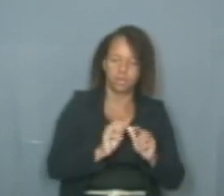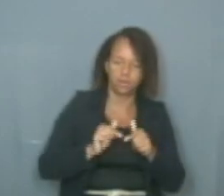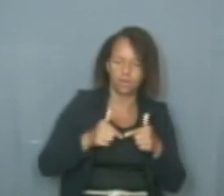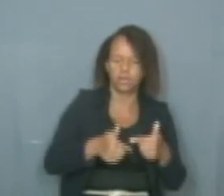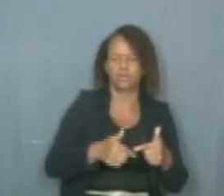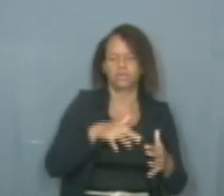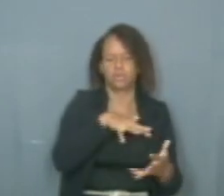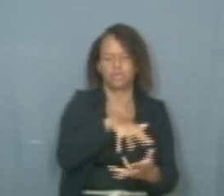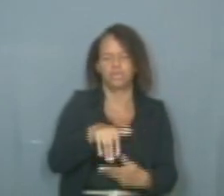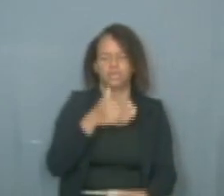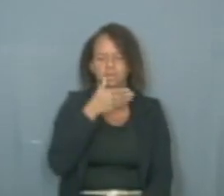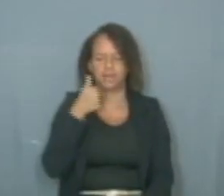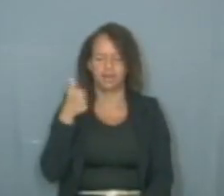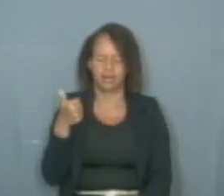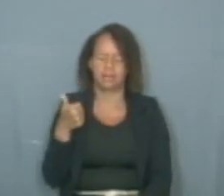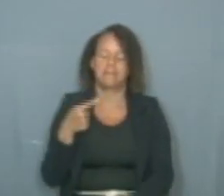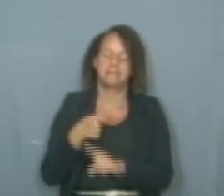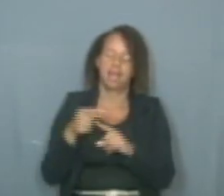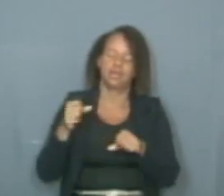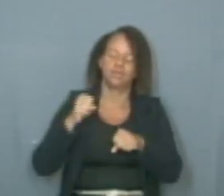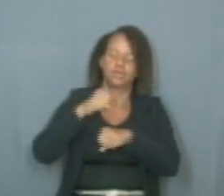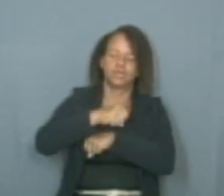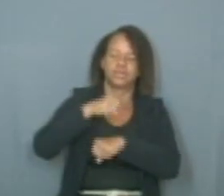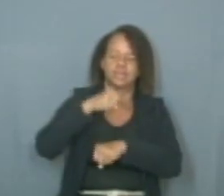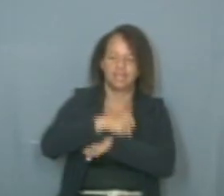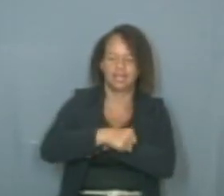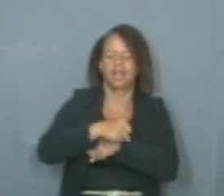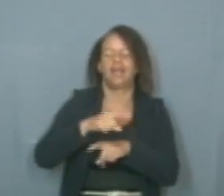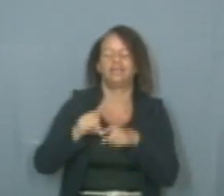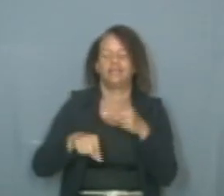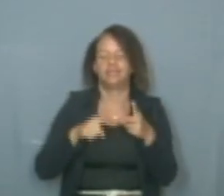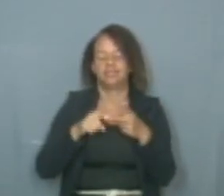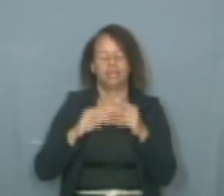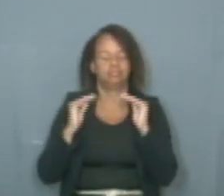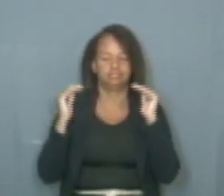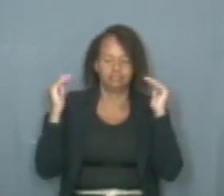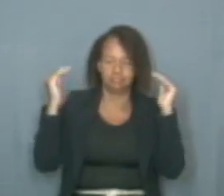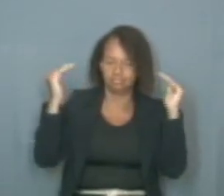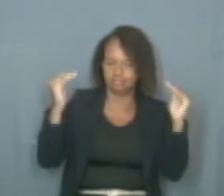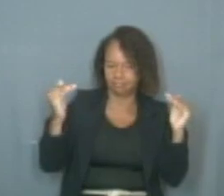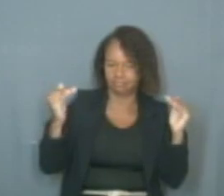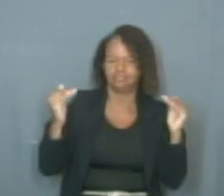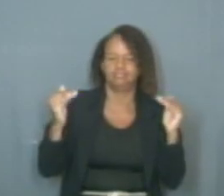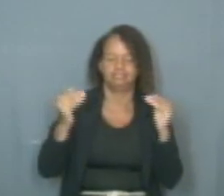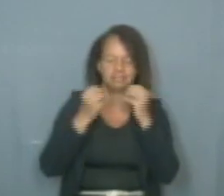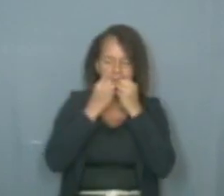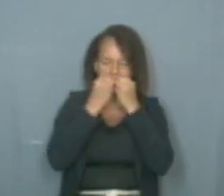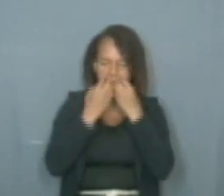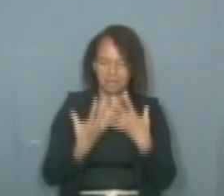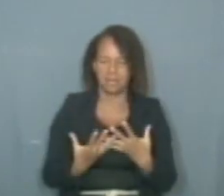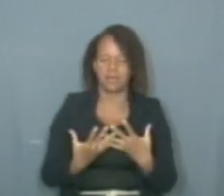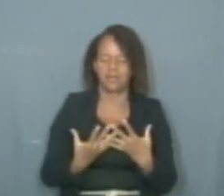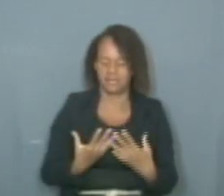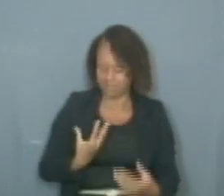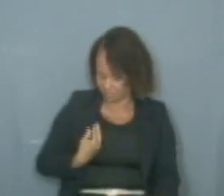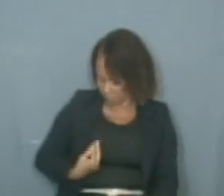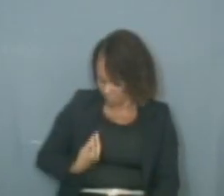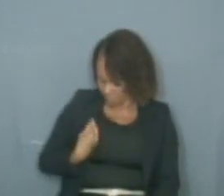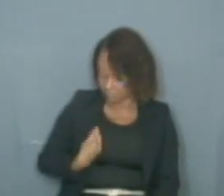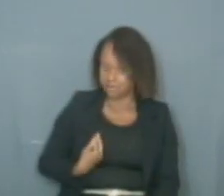mundo melhor, mais sustentável, mais soberano, mais digno do bem